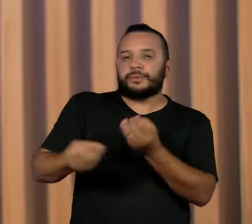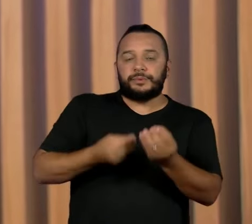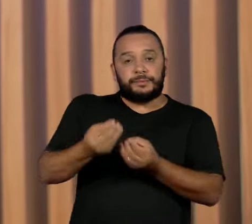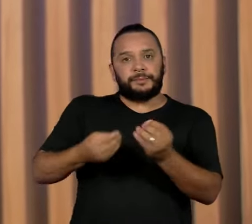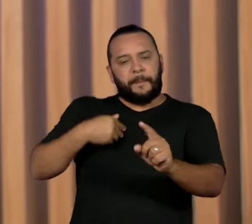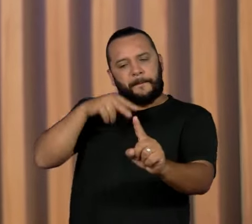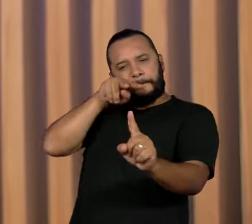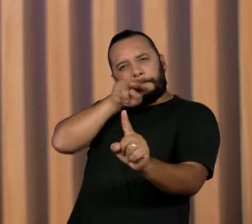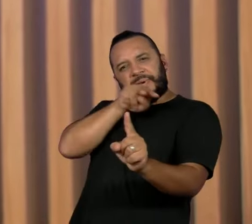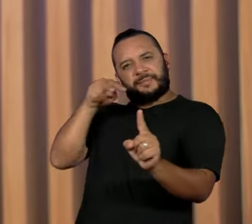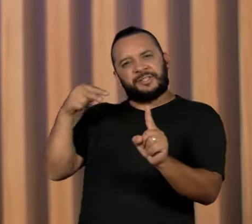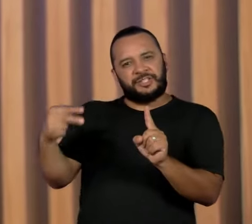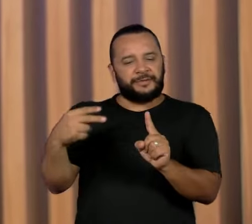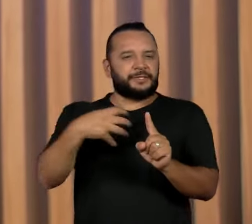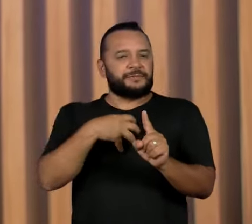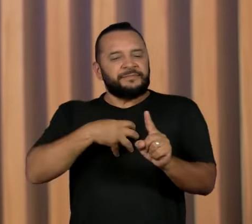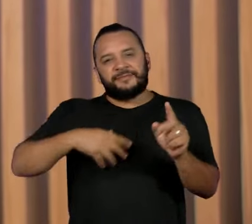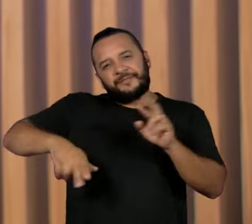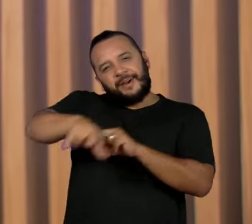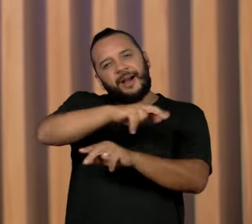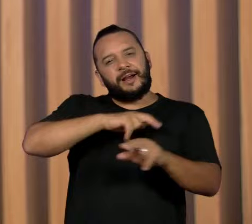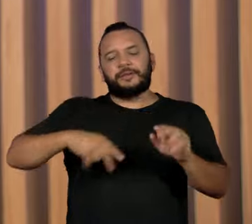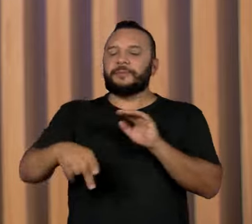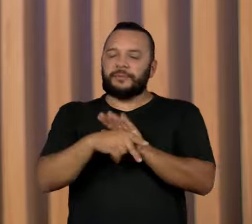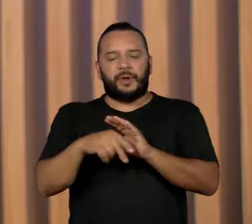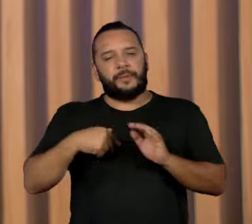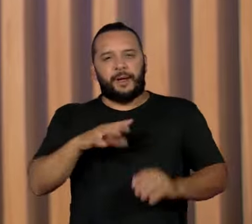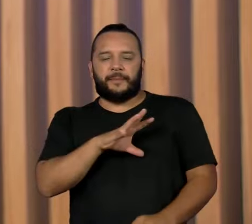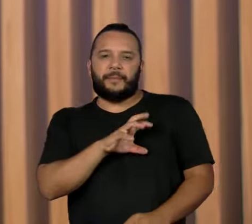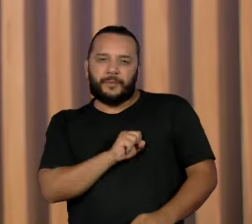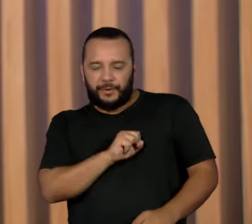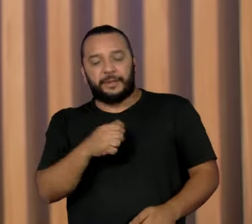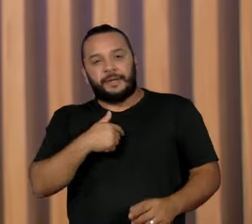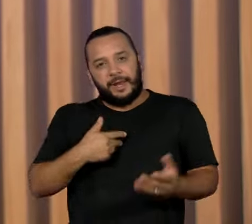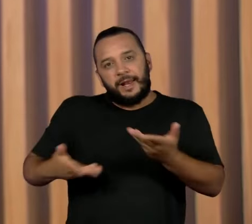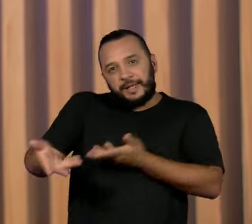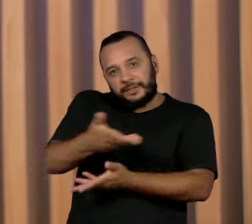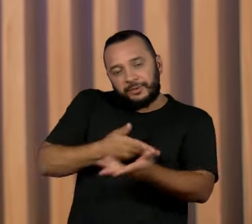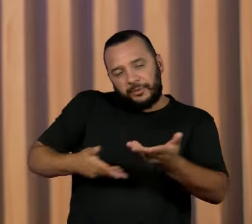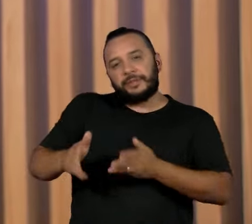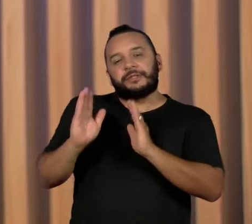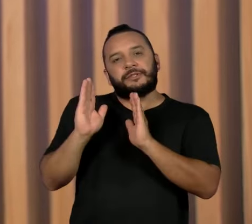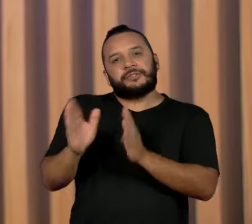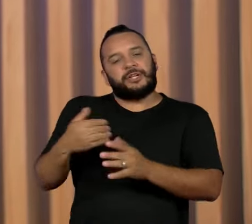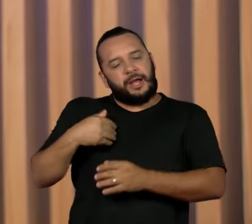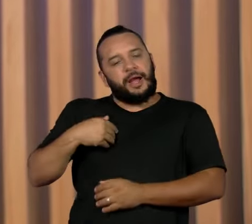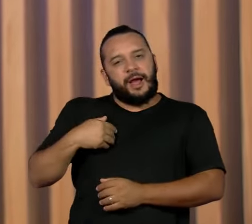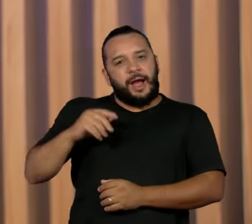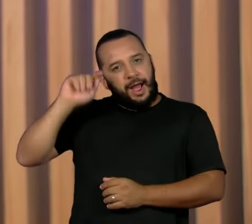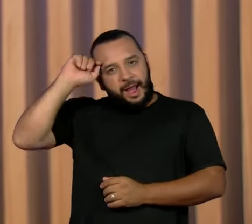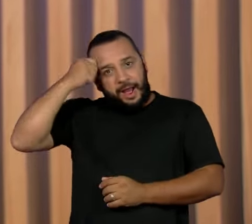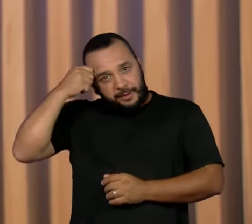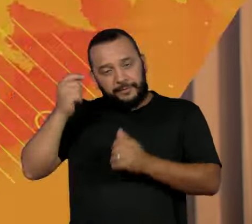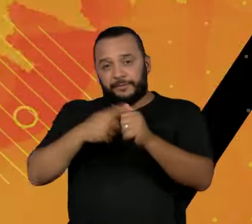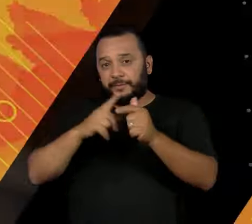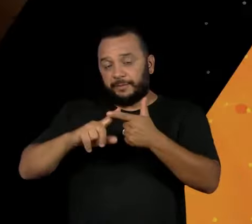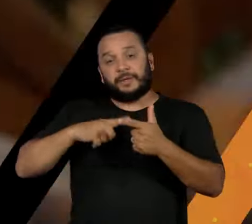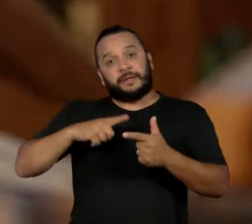diversas formas de amar. Relações afrocentradas, filosofia africana e masculinidade. Dá só uma